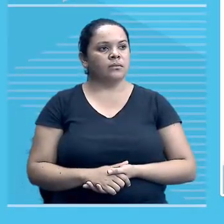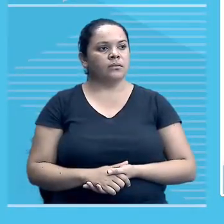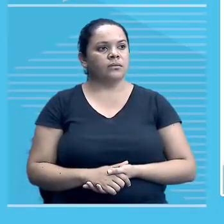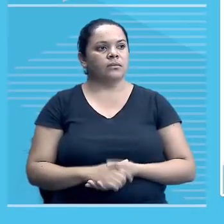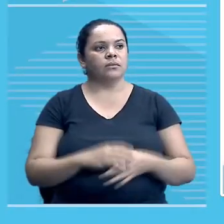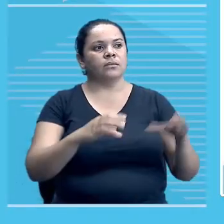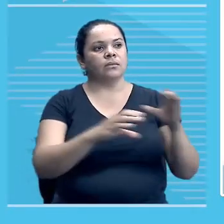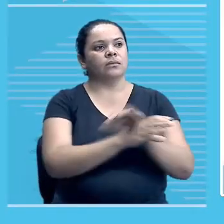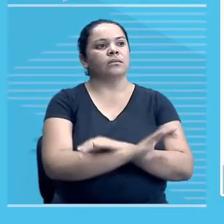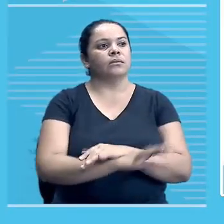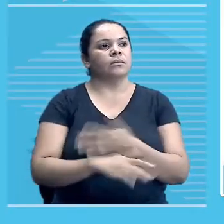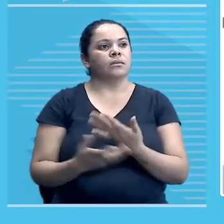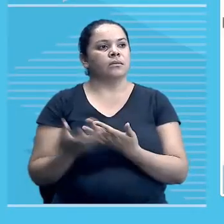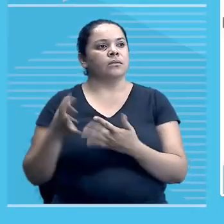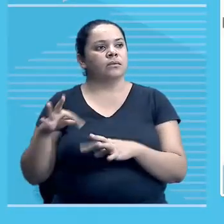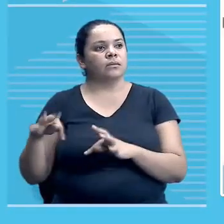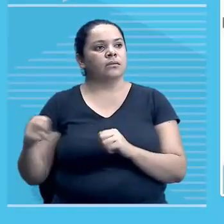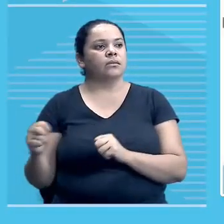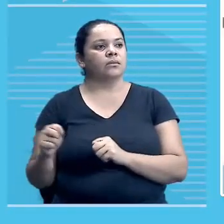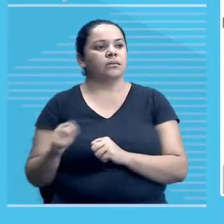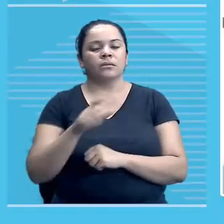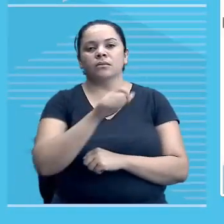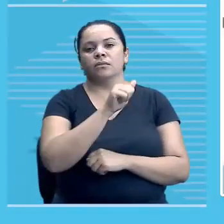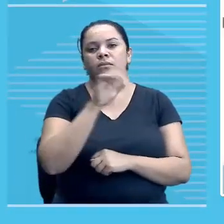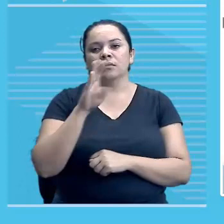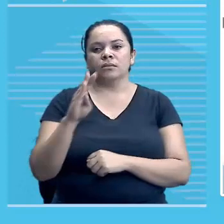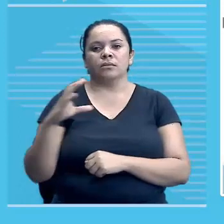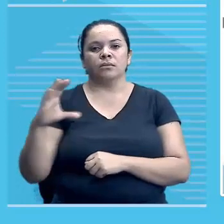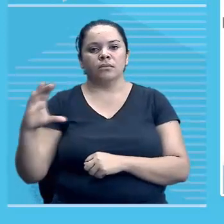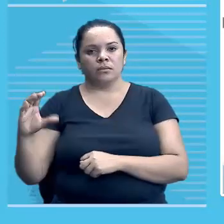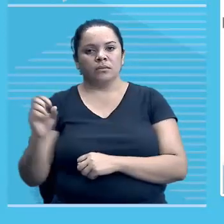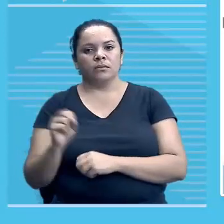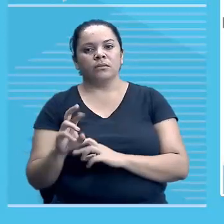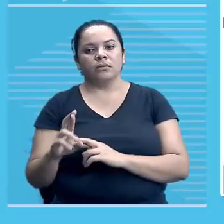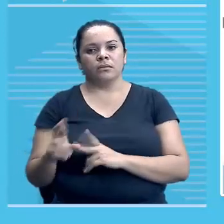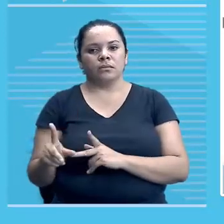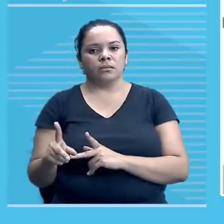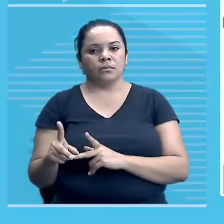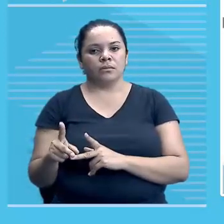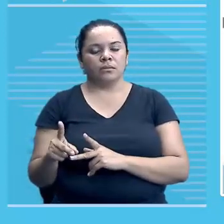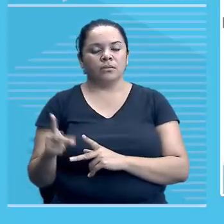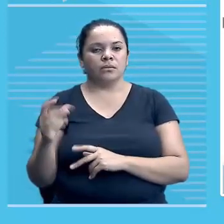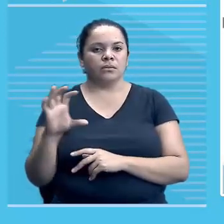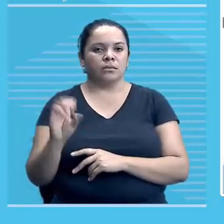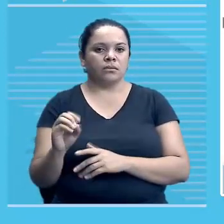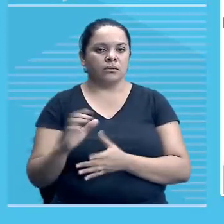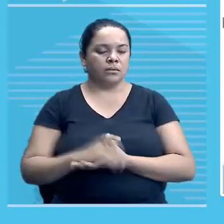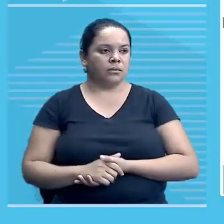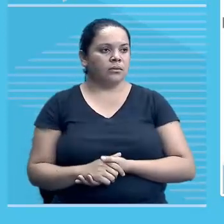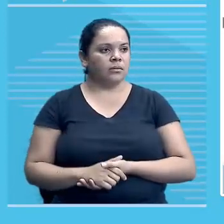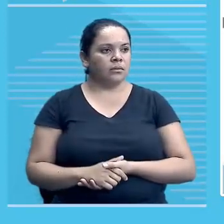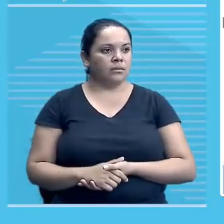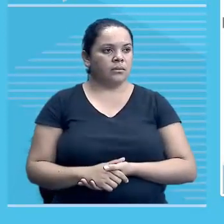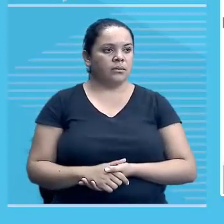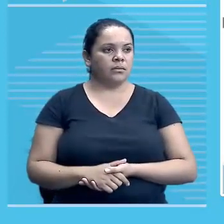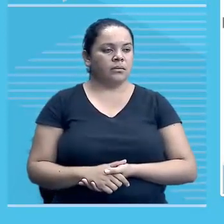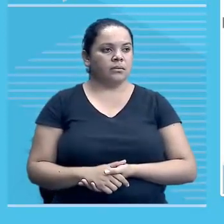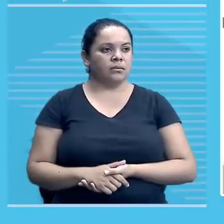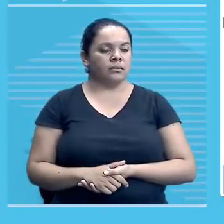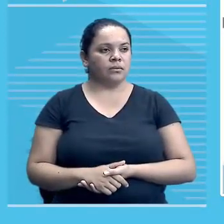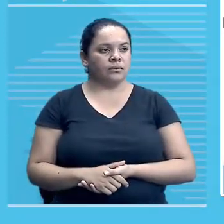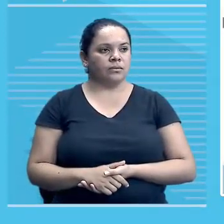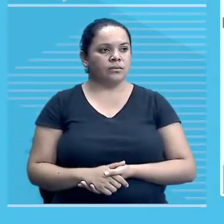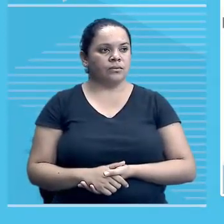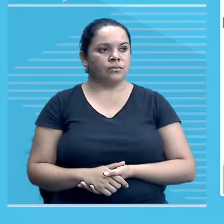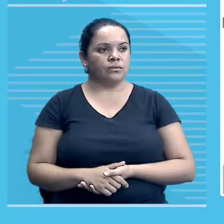todos os coeficientes são o quê? Diferentes de zero. A é 1, B é menos 9 e o